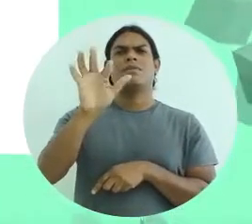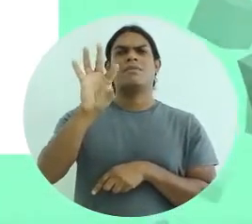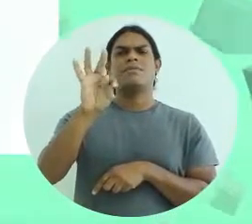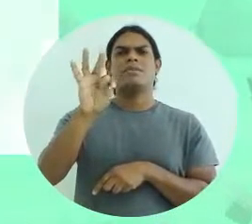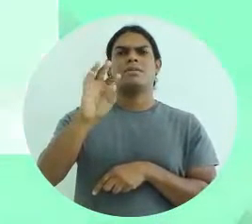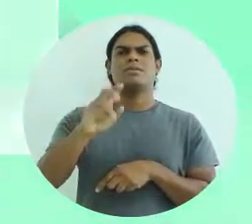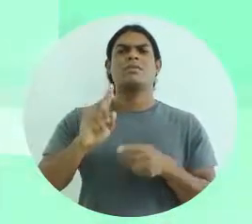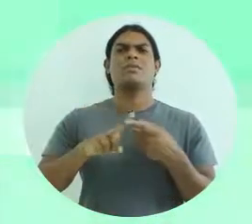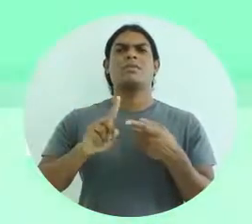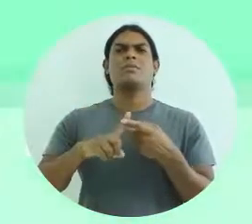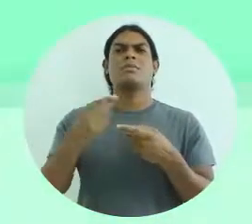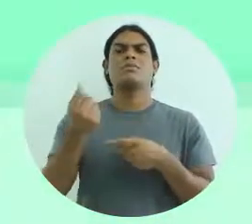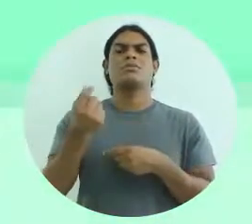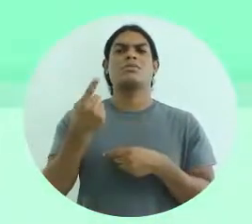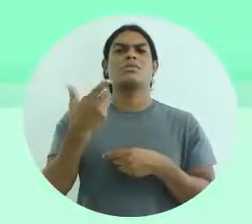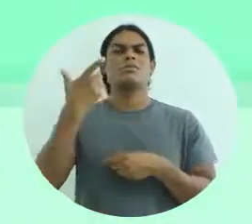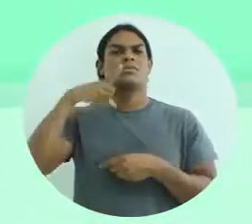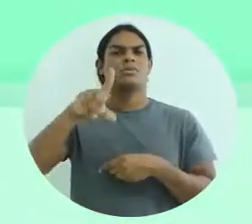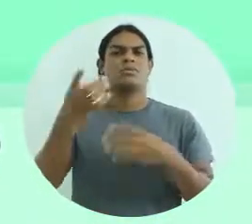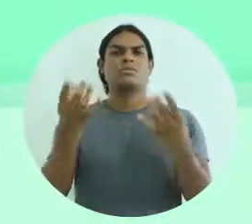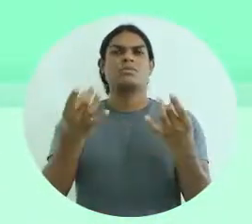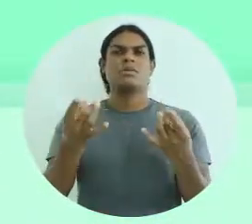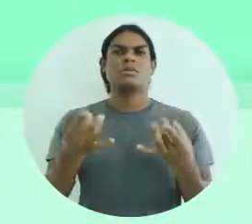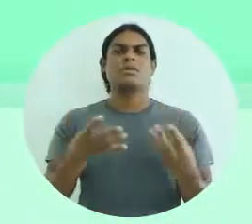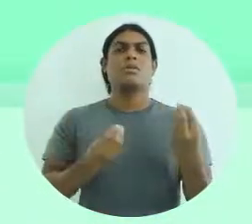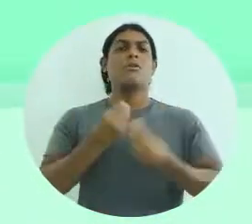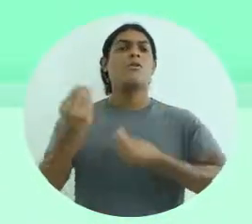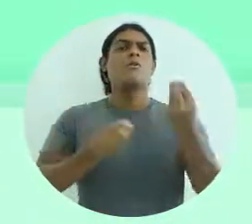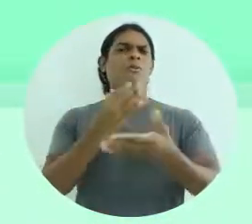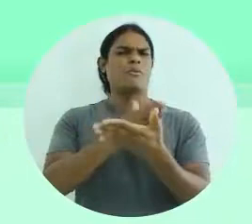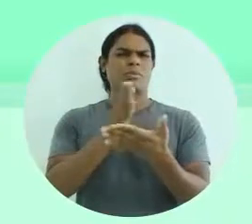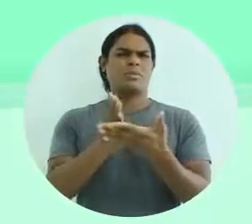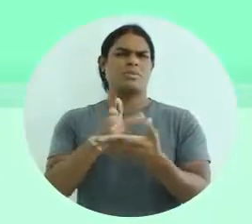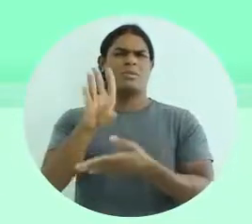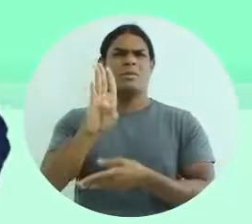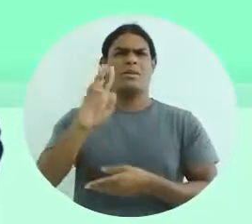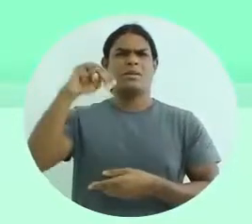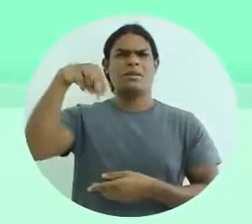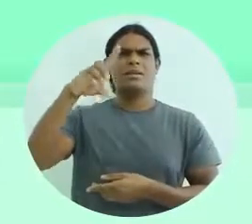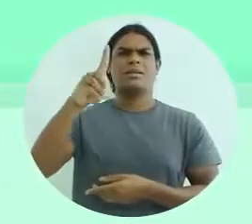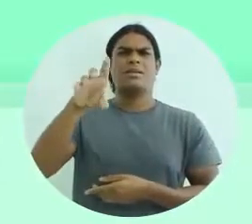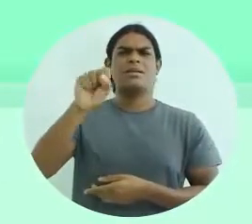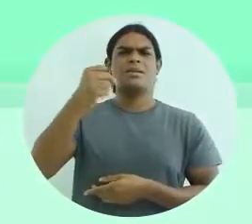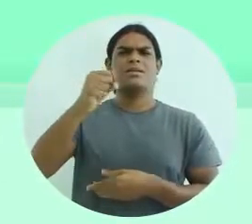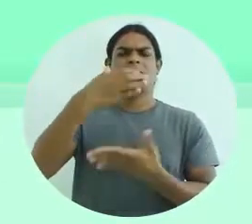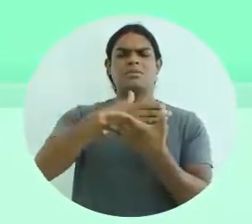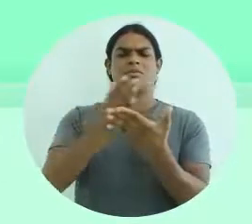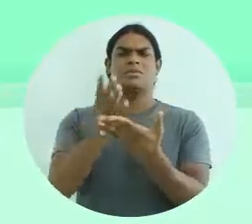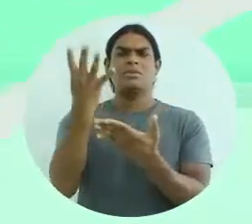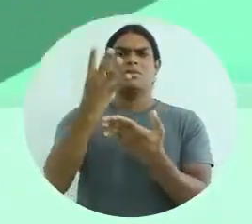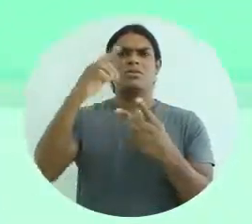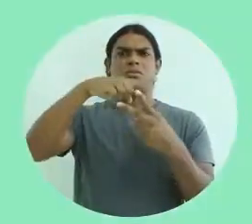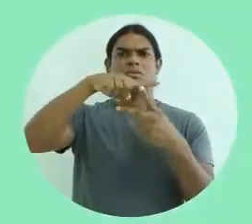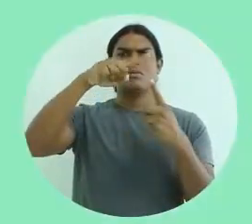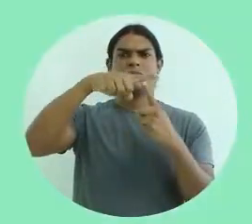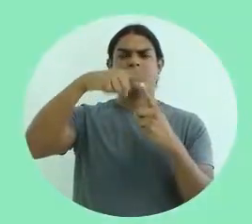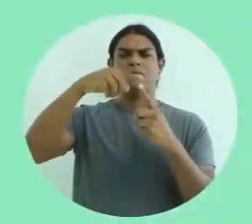captados no mercado. Como se divide esse BNDES-Exim? Se divide em 4 modalidades, que são